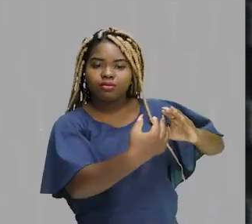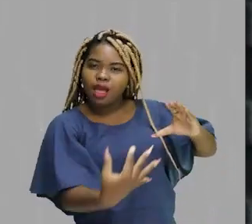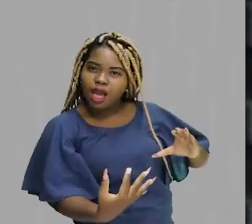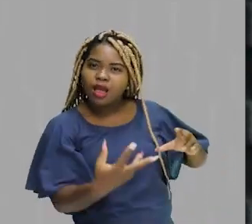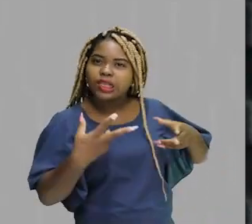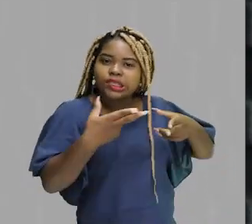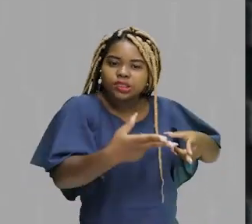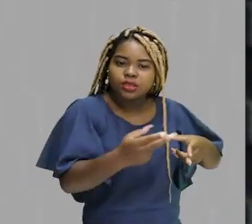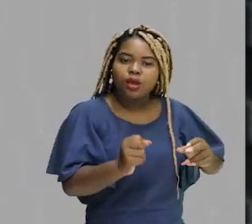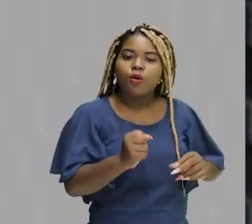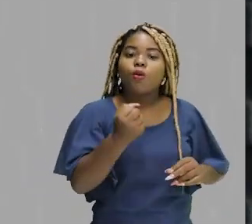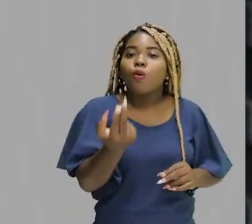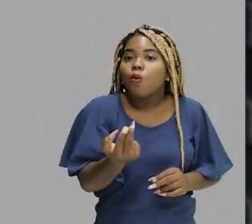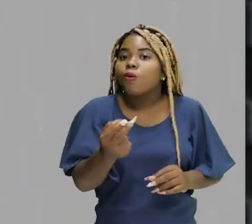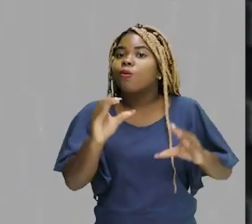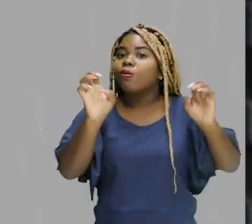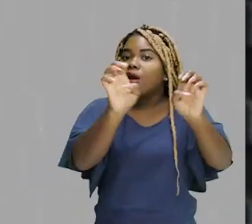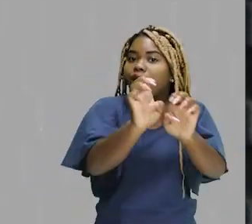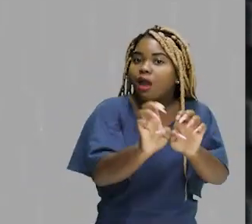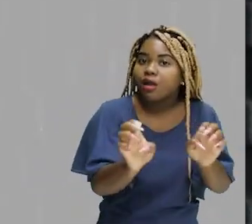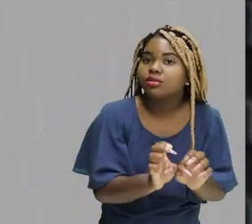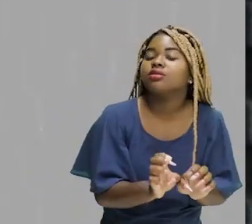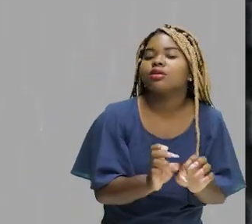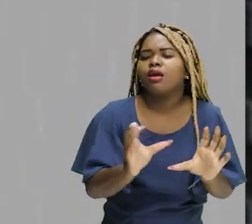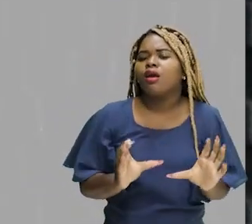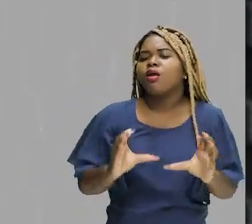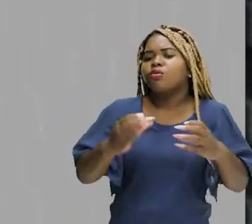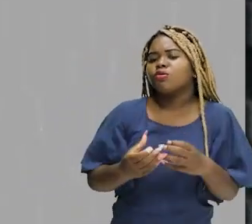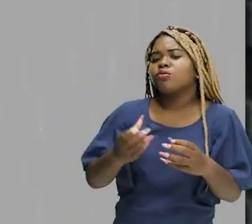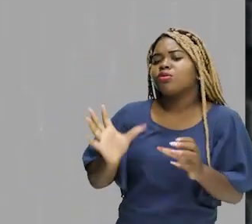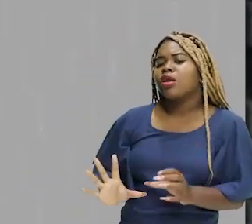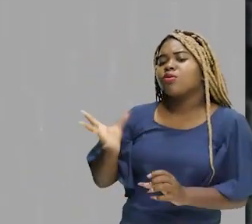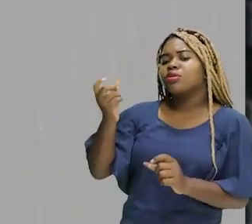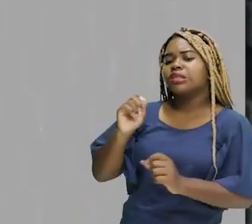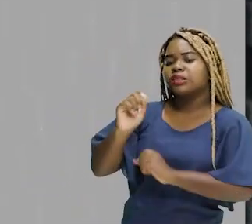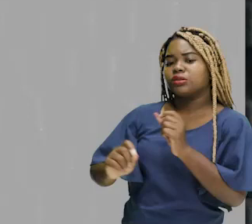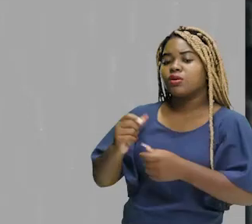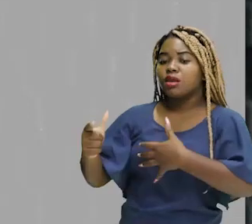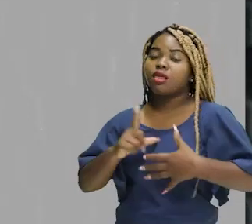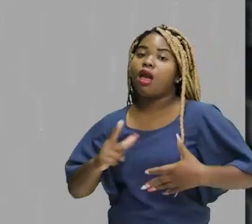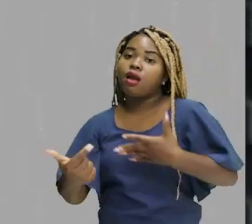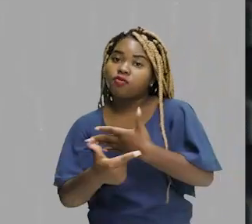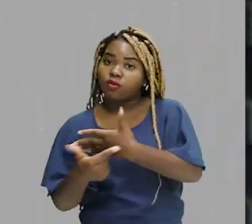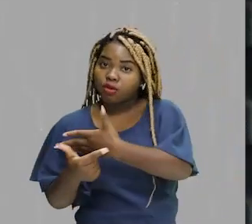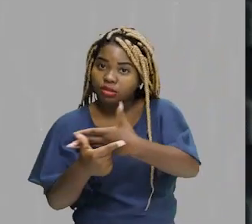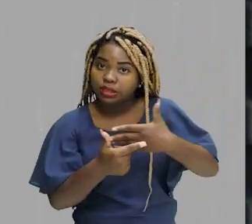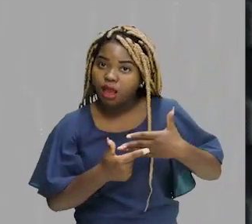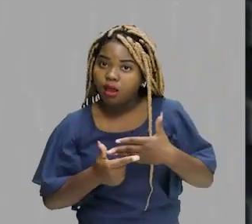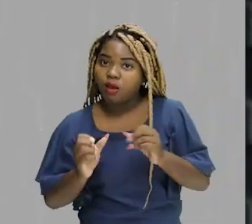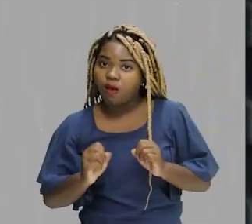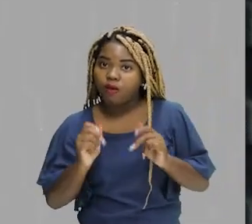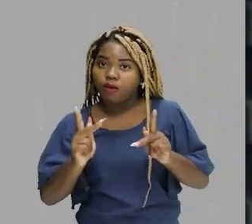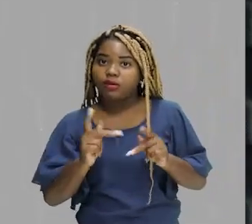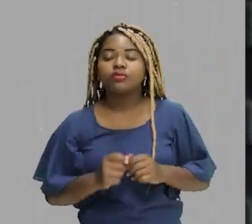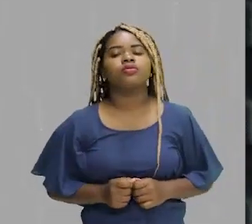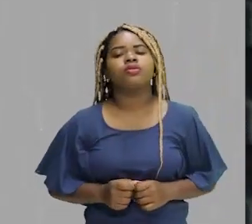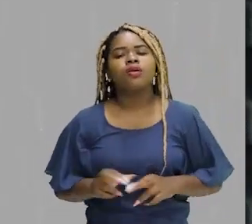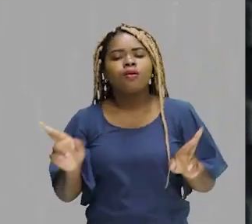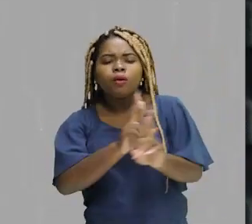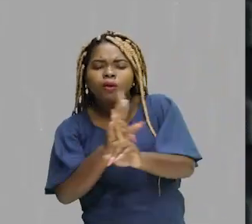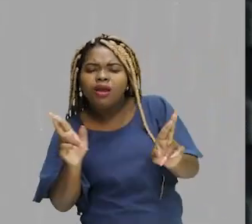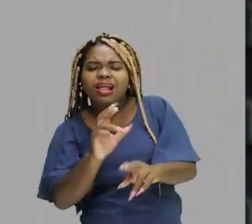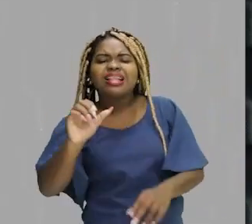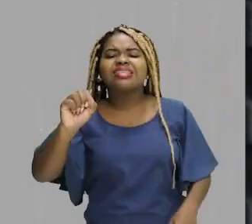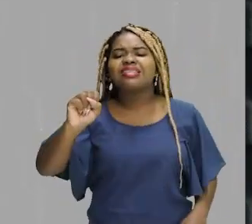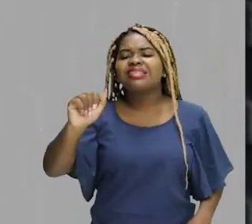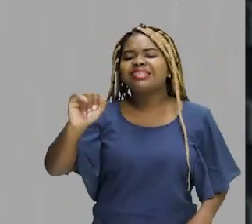semelhanças estruturais, né? Um grupo funcional, um grupo característico. Bom, com relação aos sais, olha